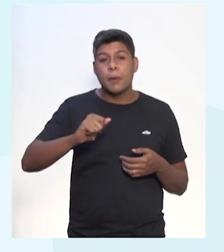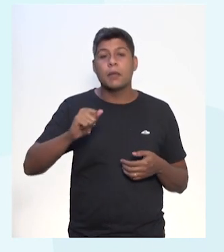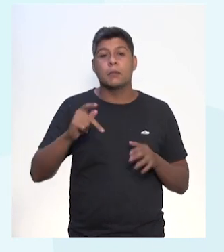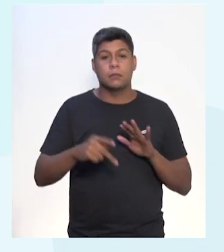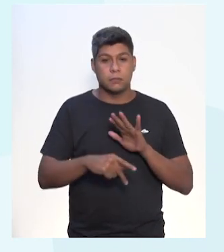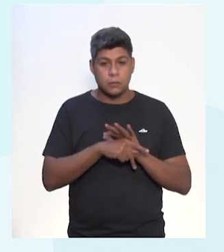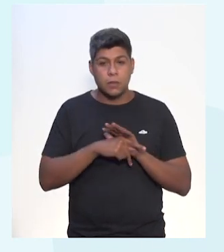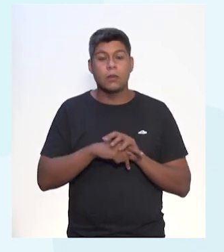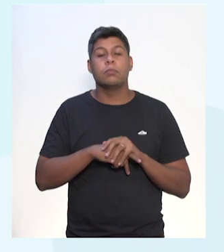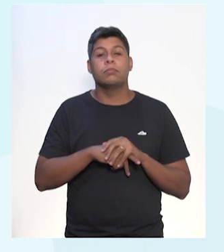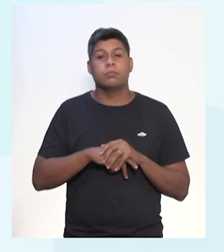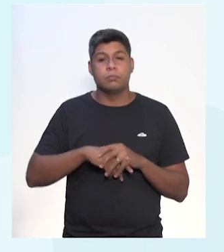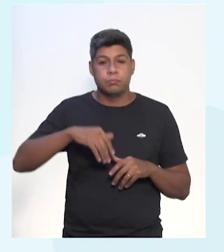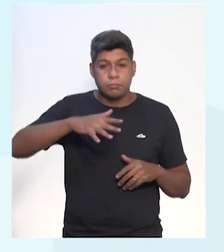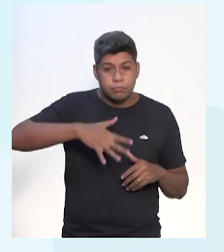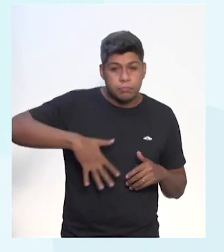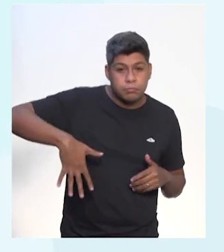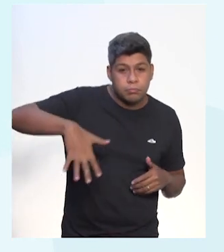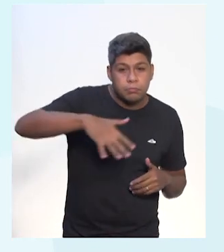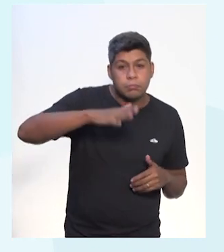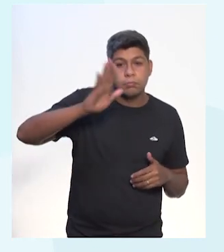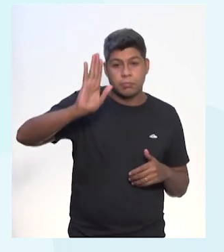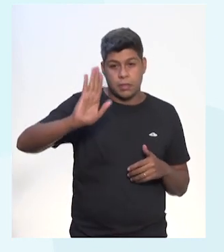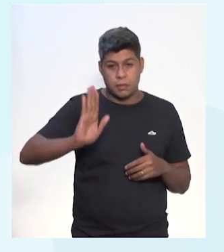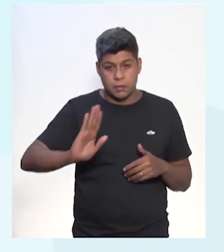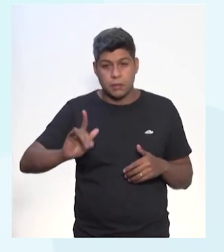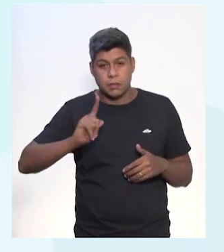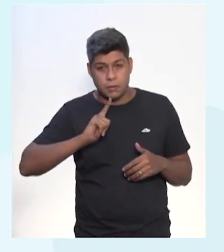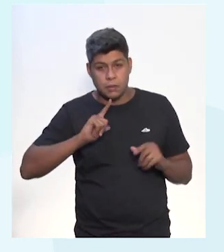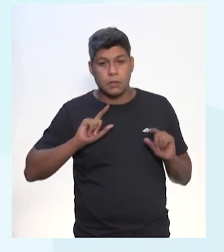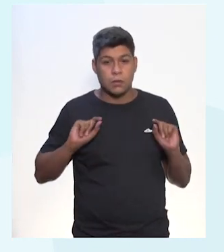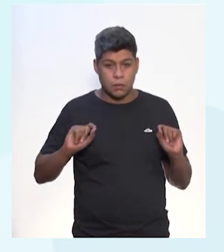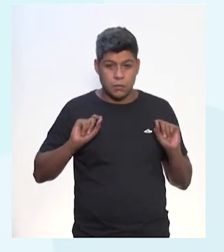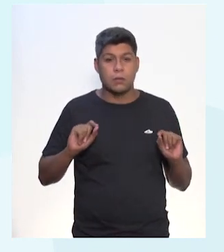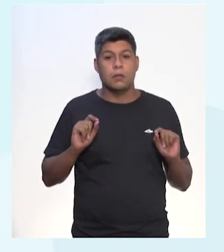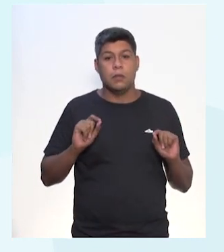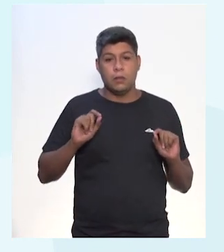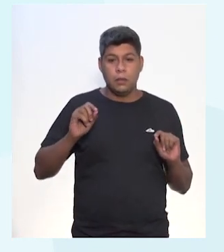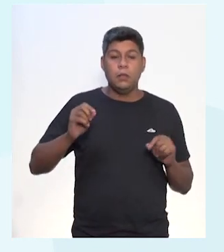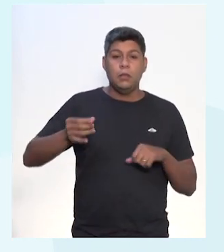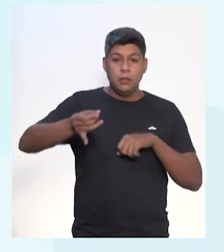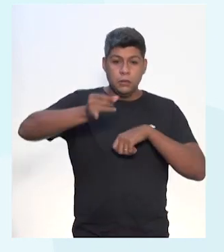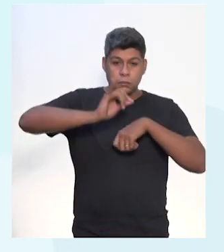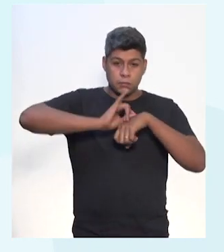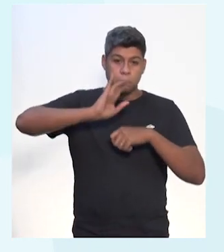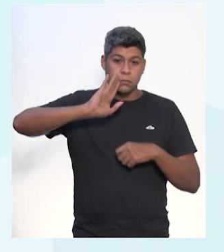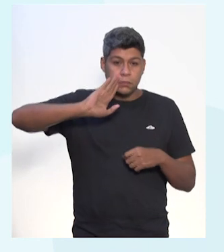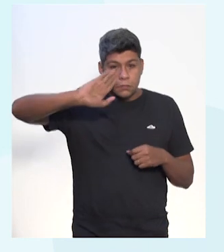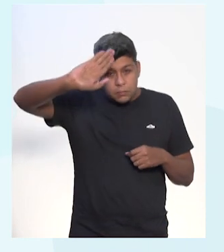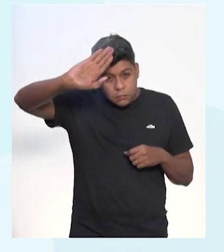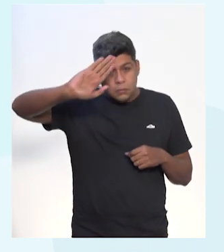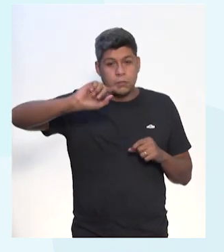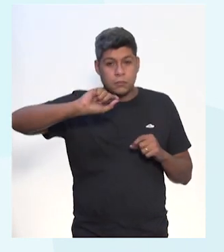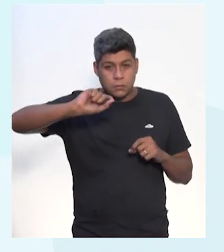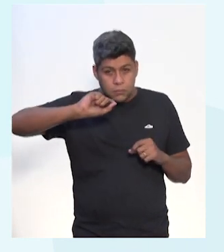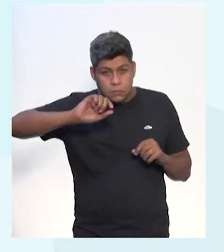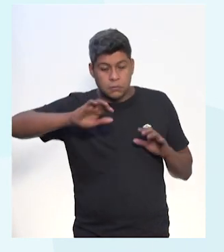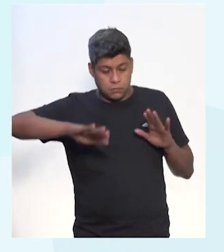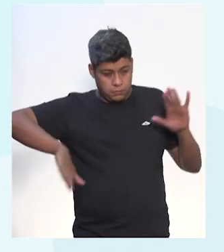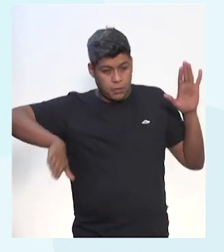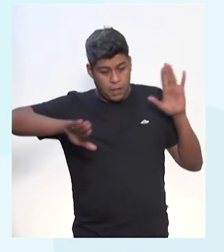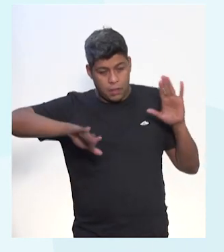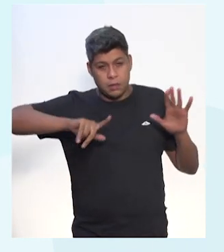concentrações urbanas no Brasil, e logicamente a gente vê, né, boa parte das capitais, principalmente as capitais litorâneas,